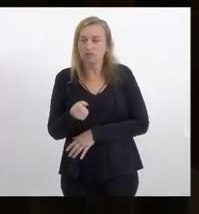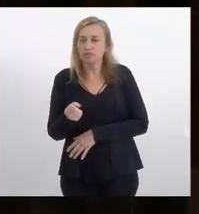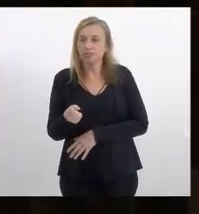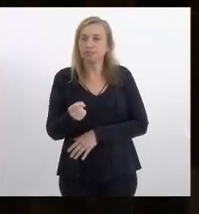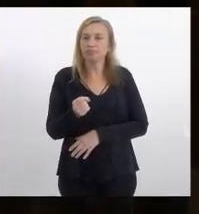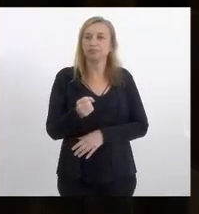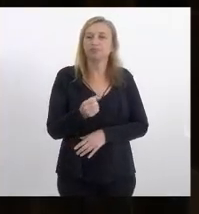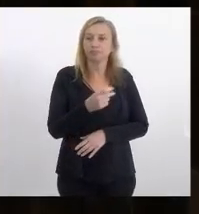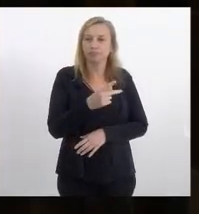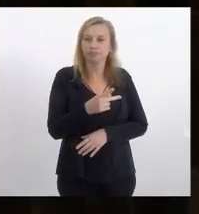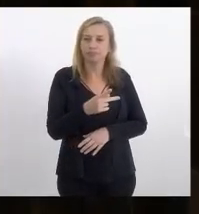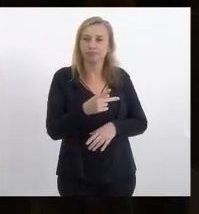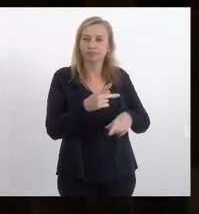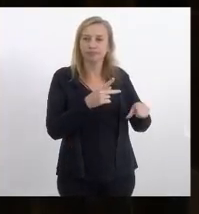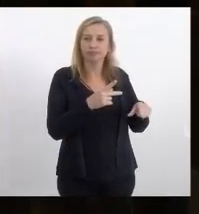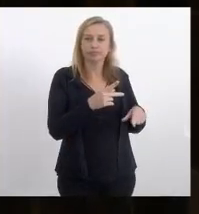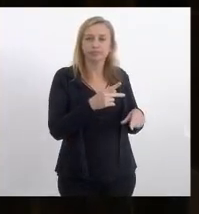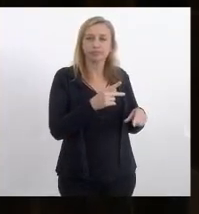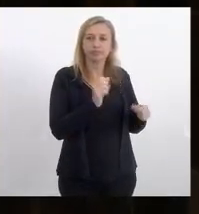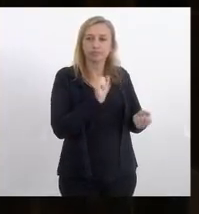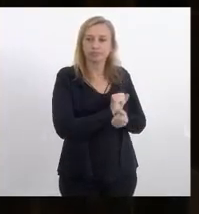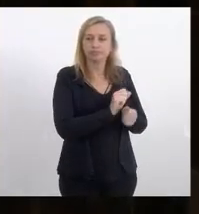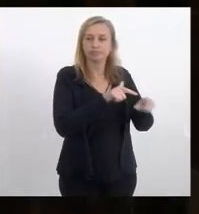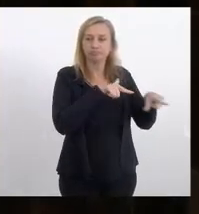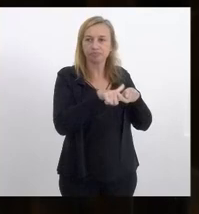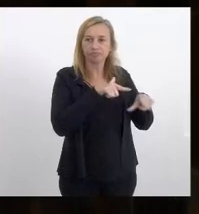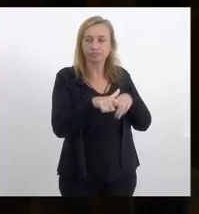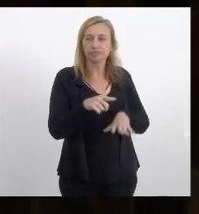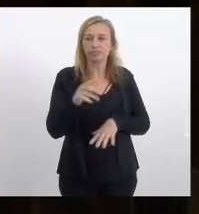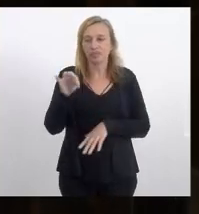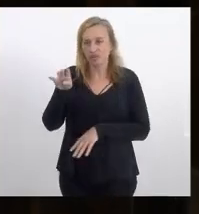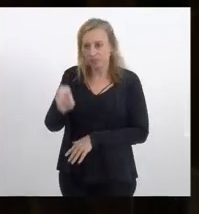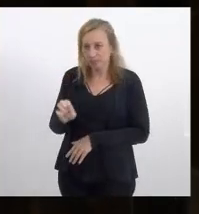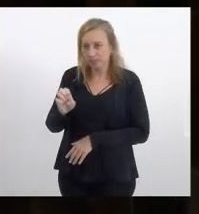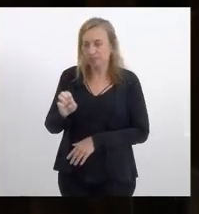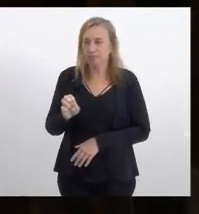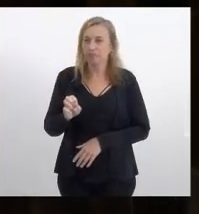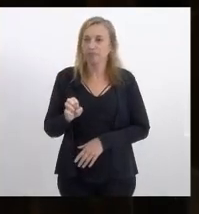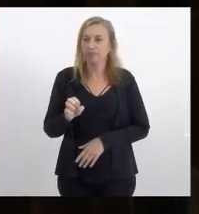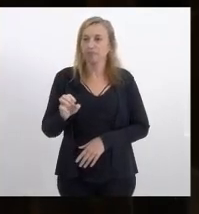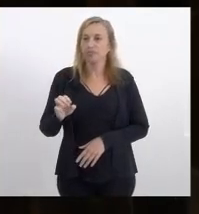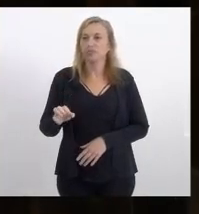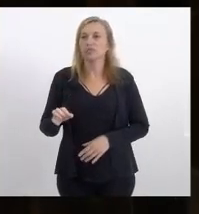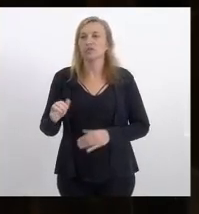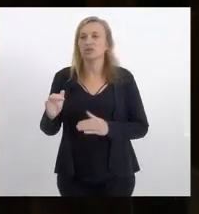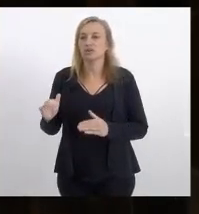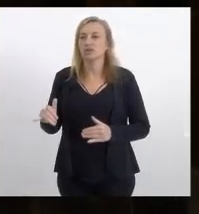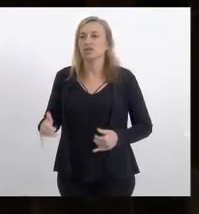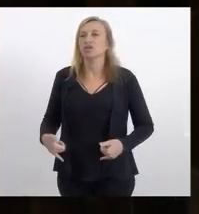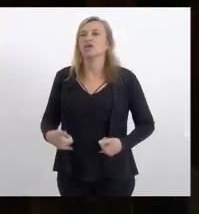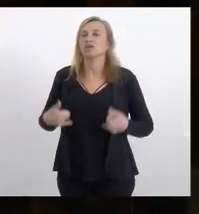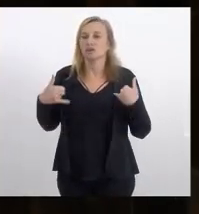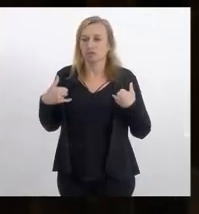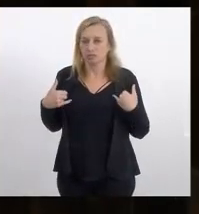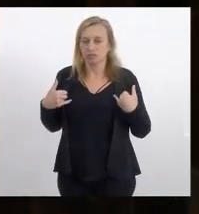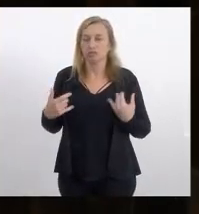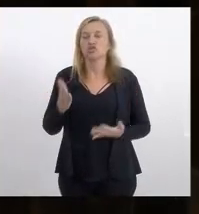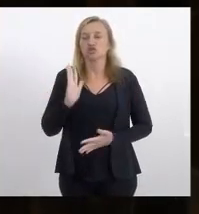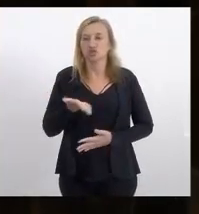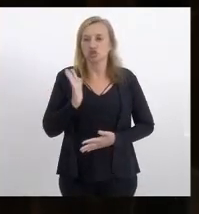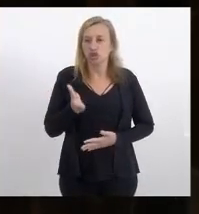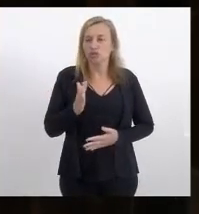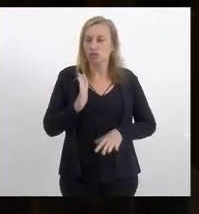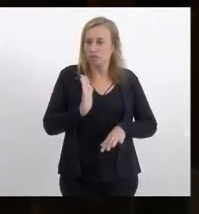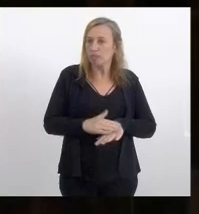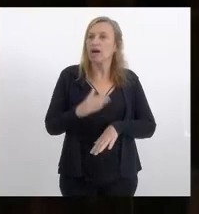morrendo e lutando e a Grete É Uma Questão de Honra e ela já